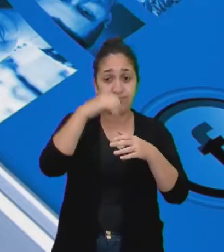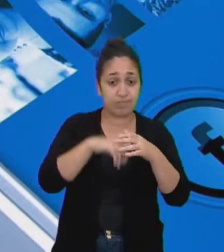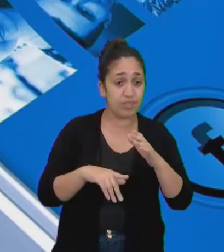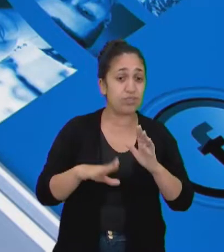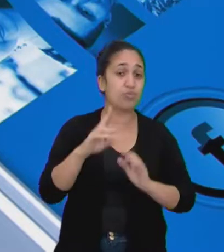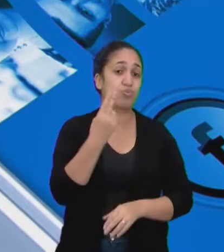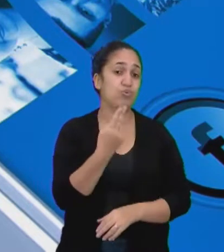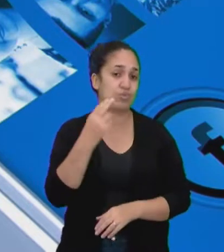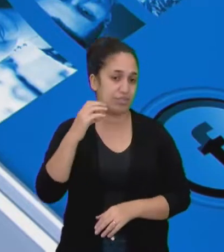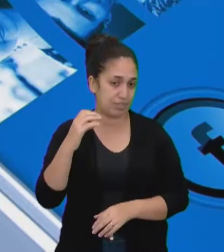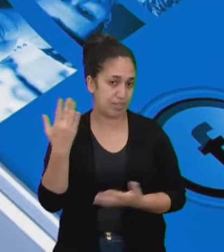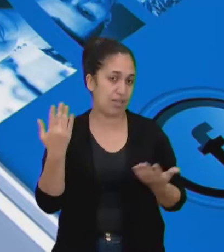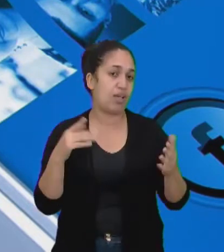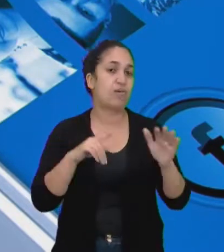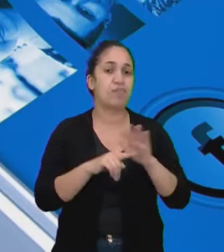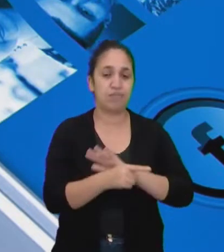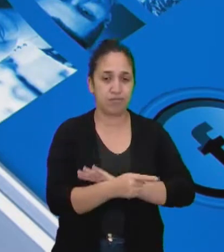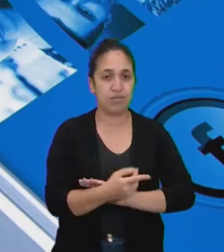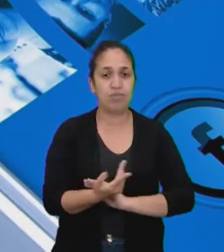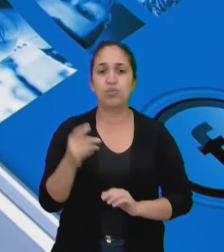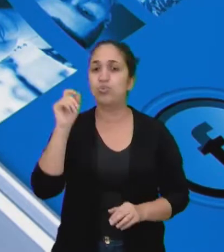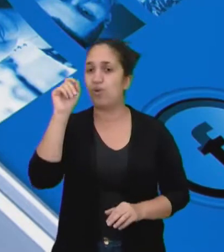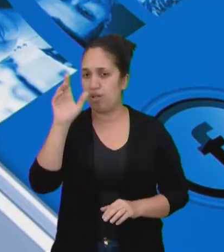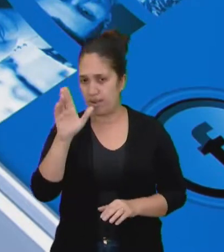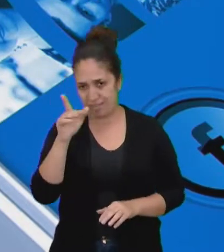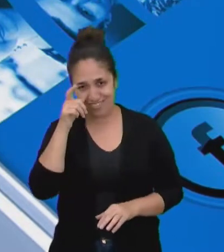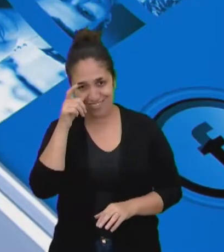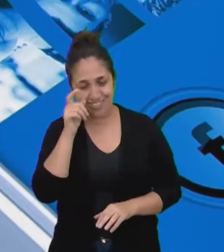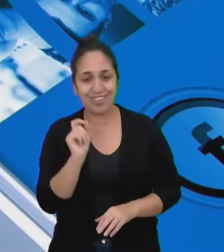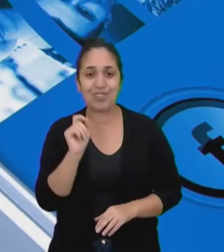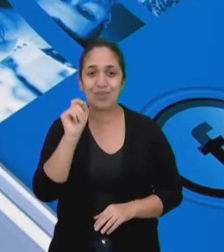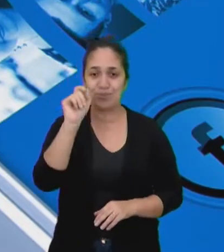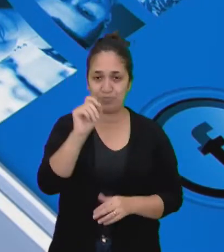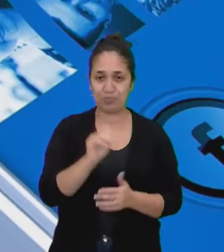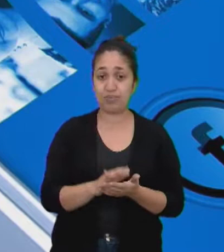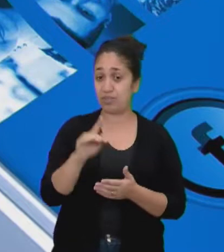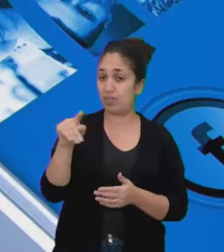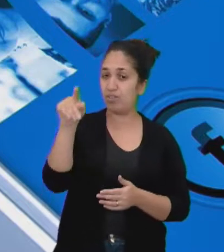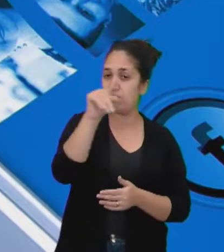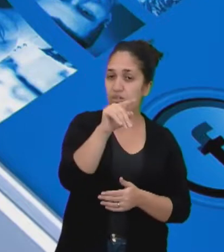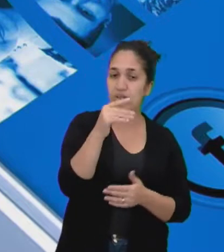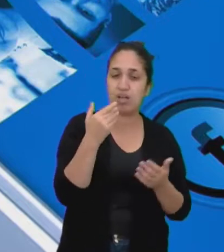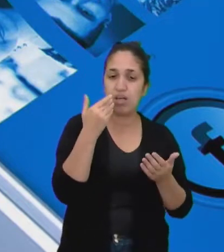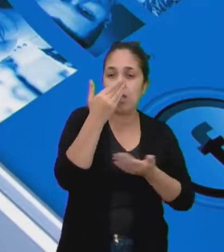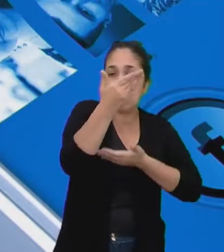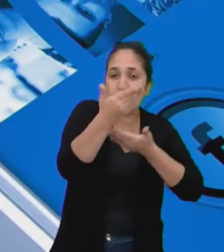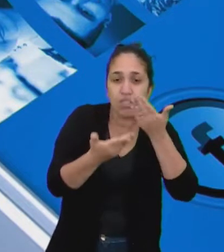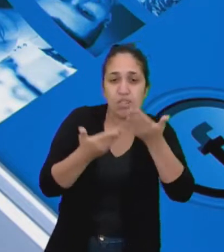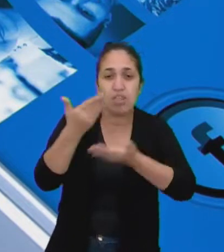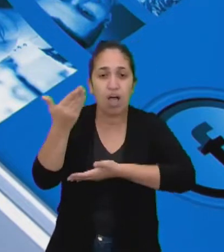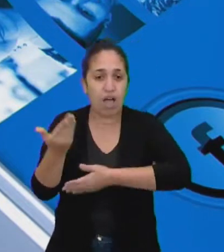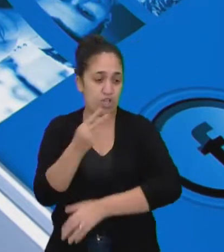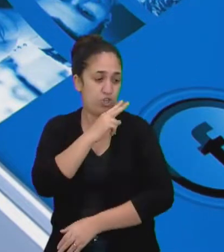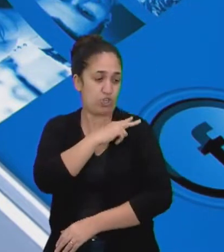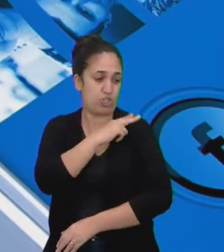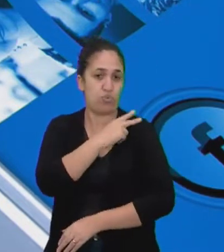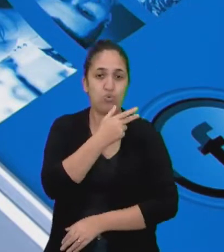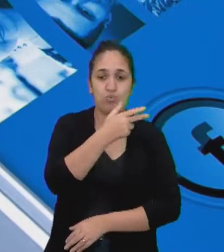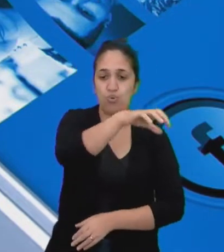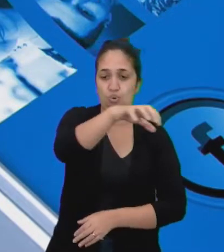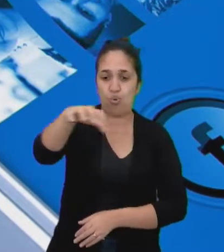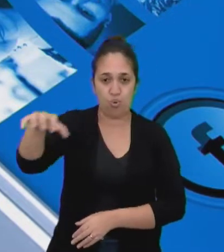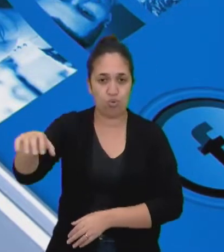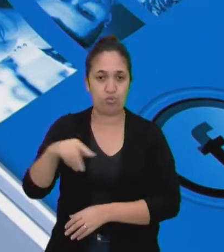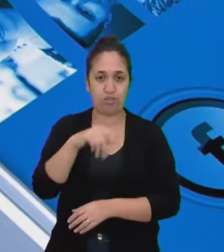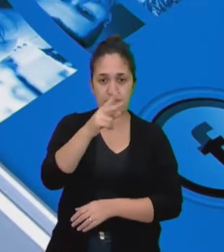curricular e do aprofundamento. O que é interessante? Também que vocês se interajam com os outros segundos anos. Então, você está segundo